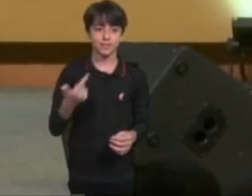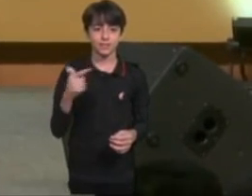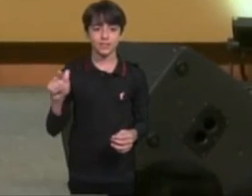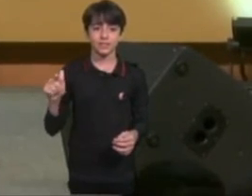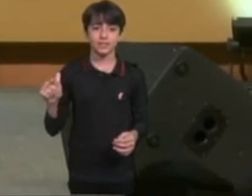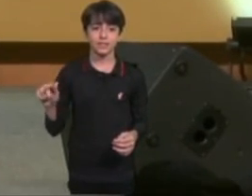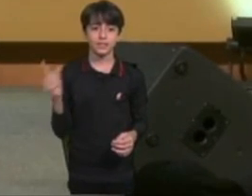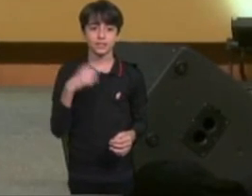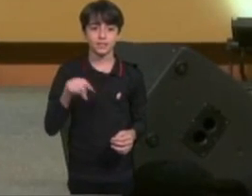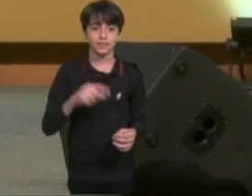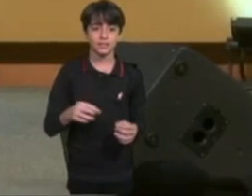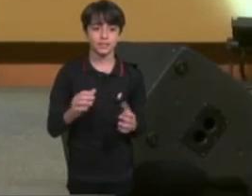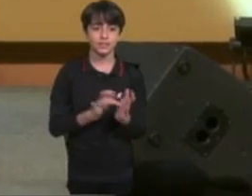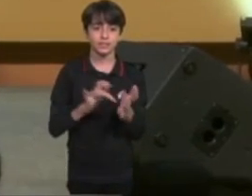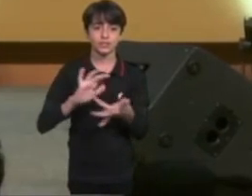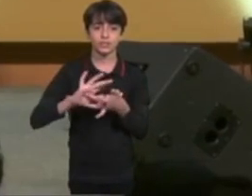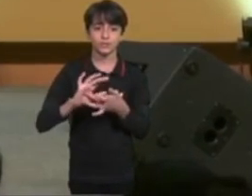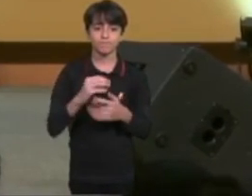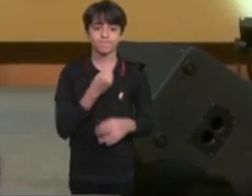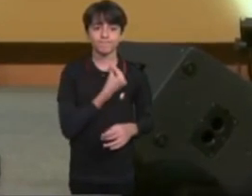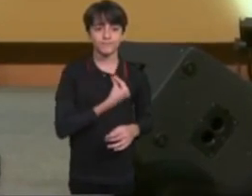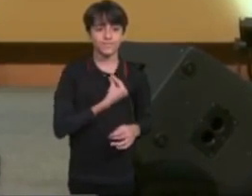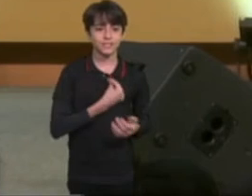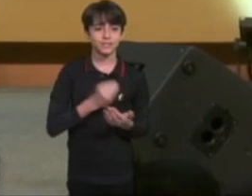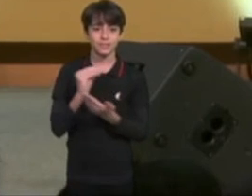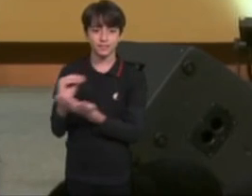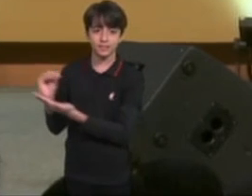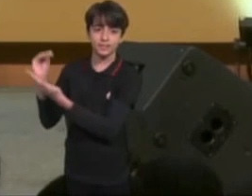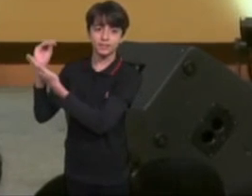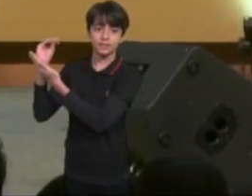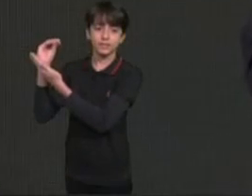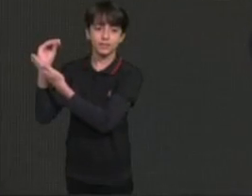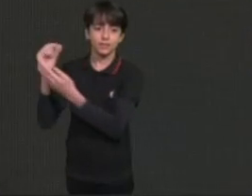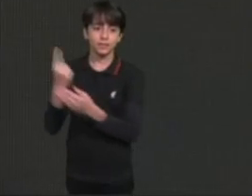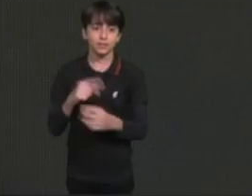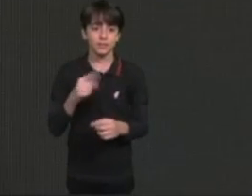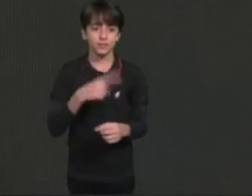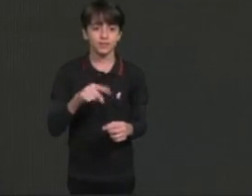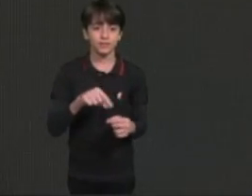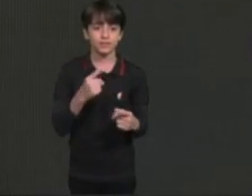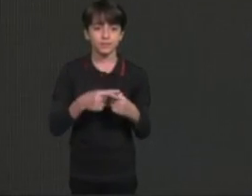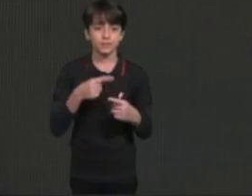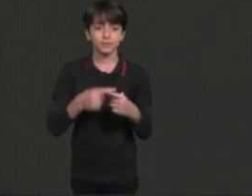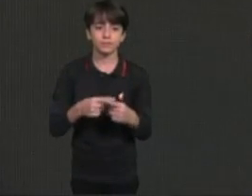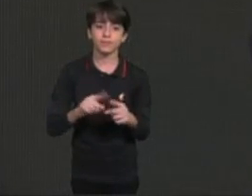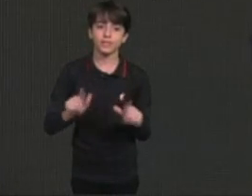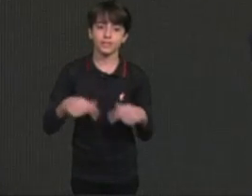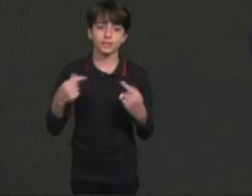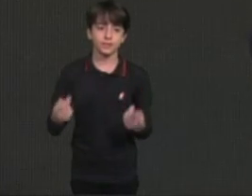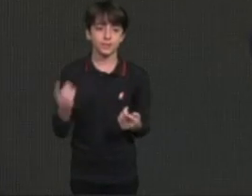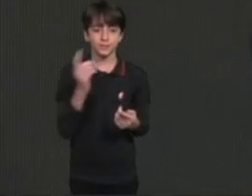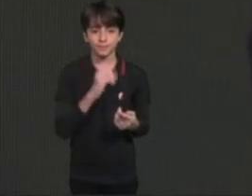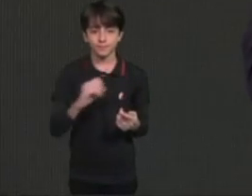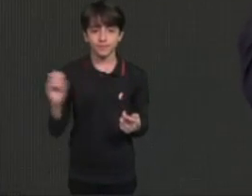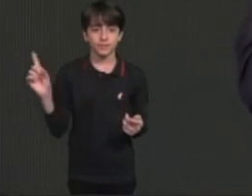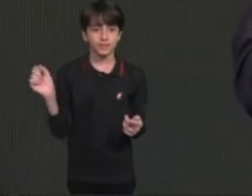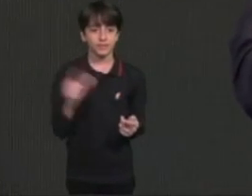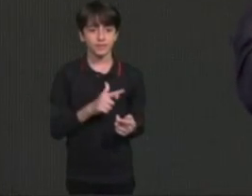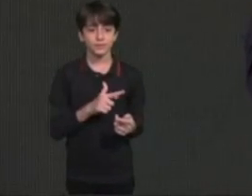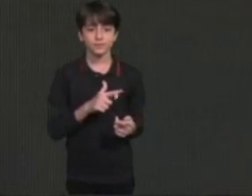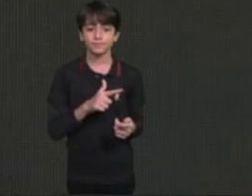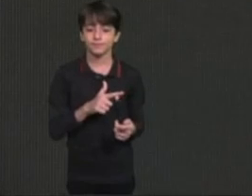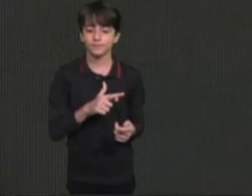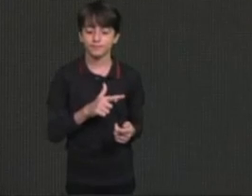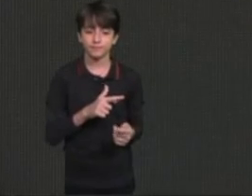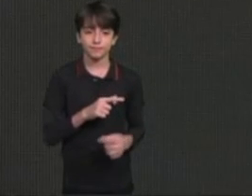sua vida a ele porque o ser humano sem Deus eu nunca vai ser completo e já